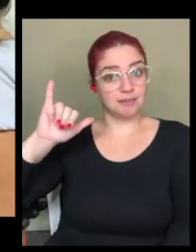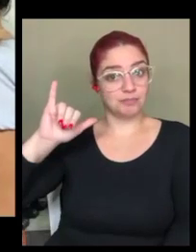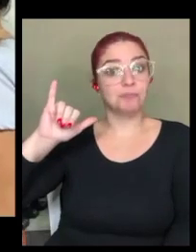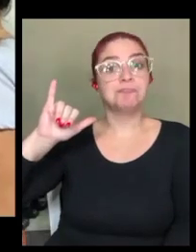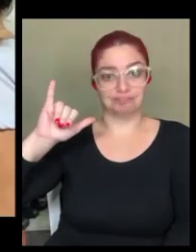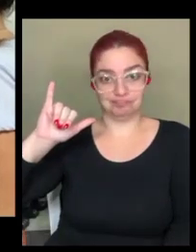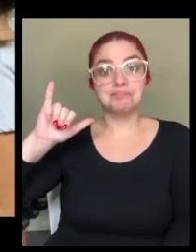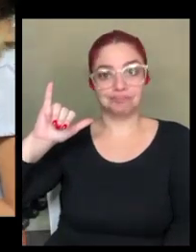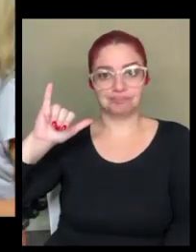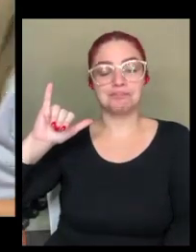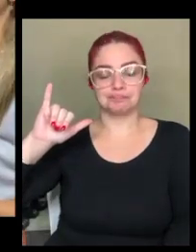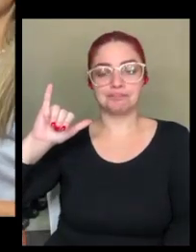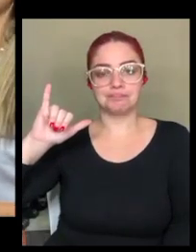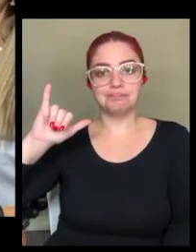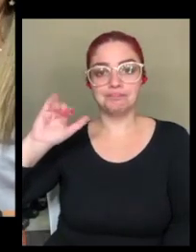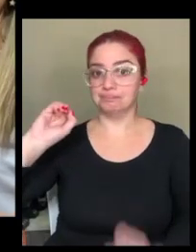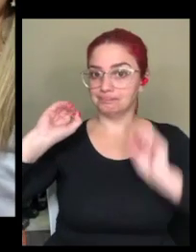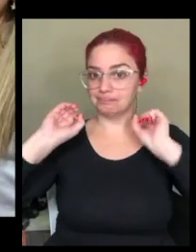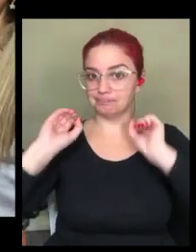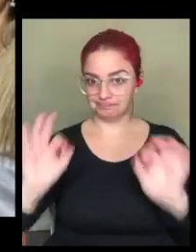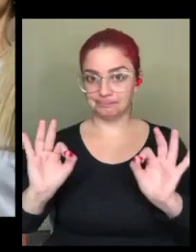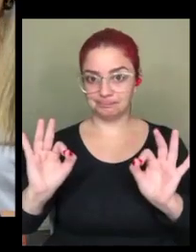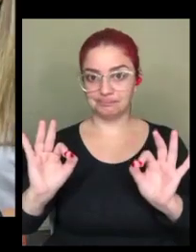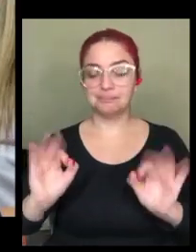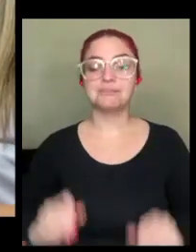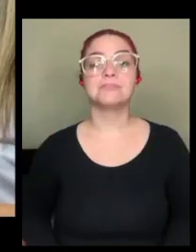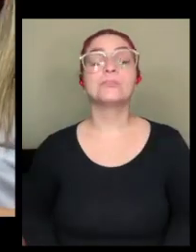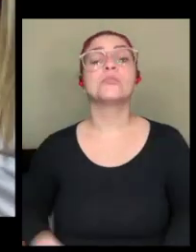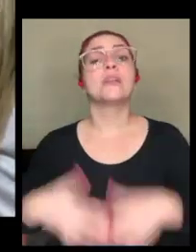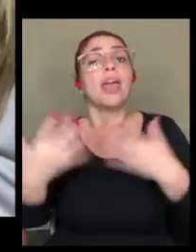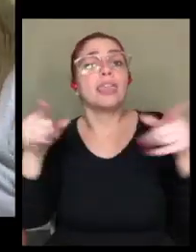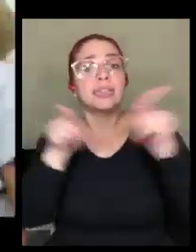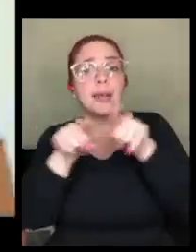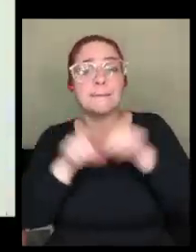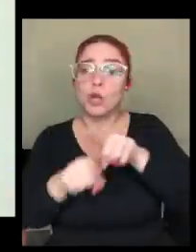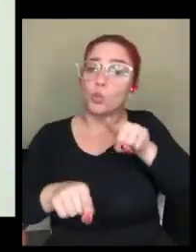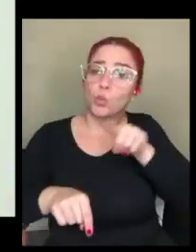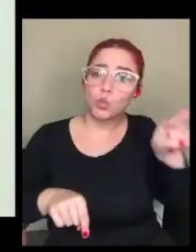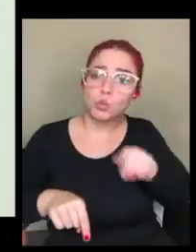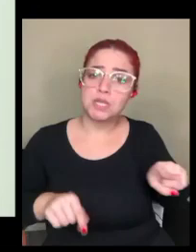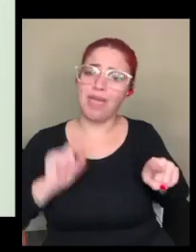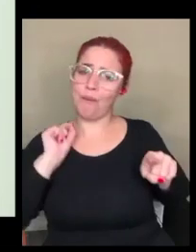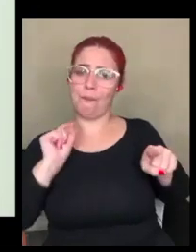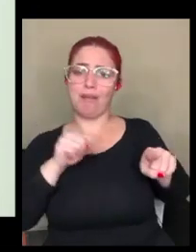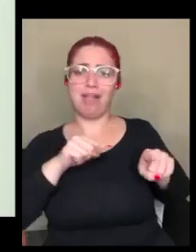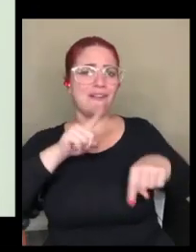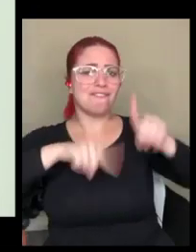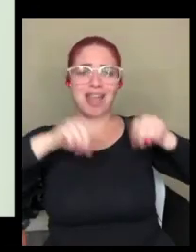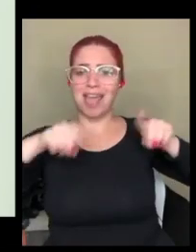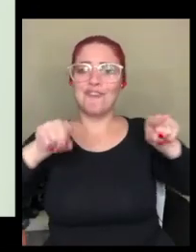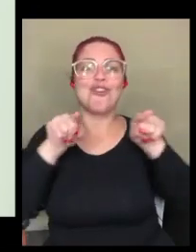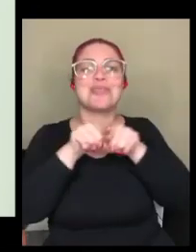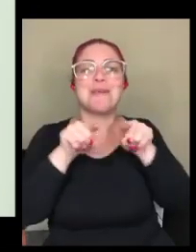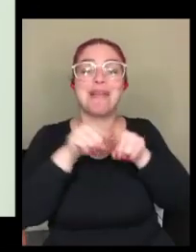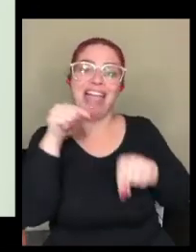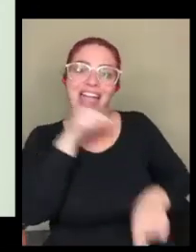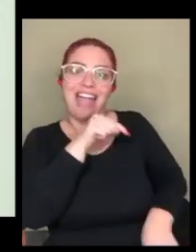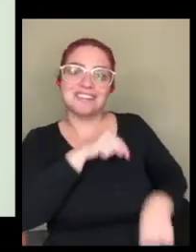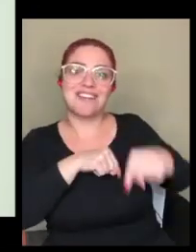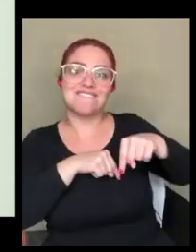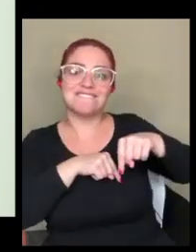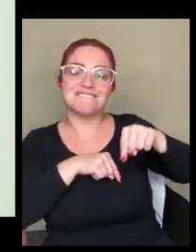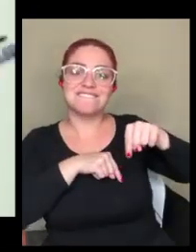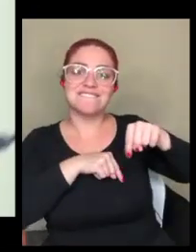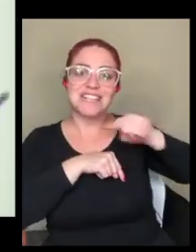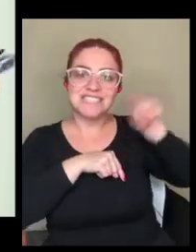multiplicado pela quantidade de refrigerantes que ele comprou, certo? E aqui também o Z é outra variável, porque